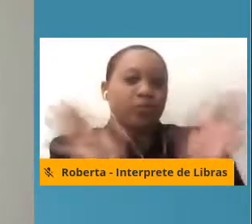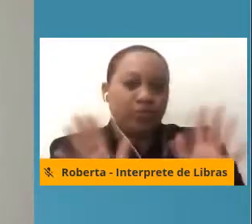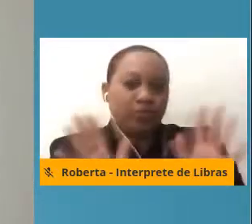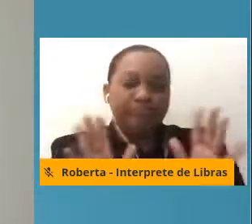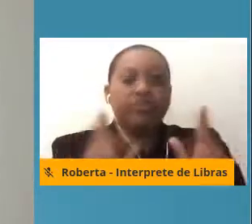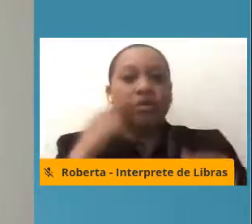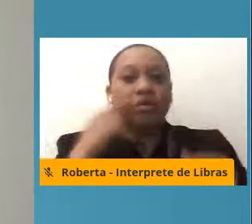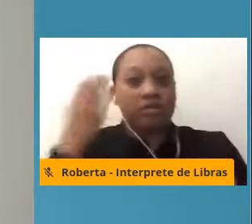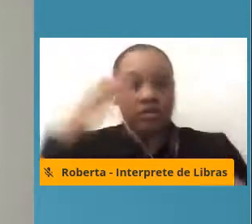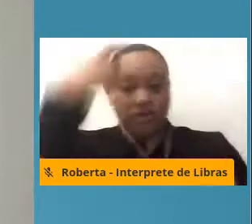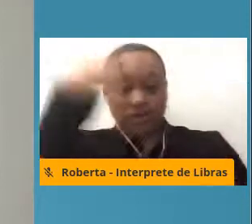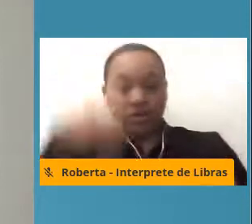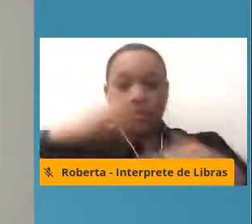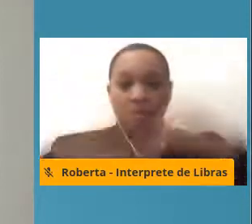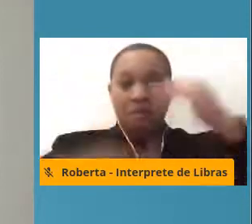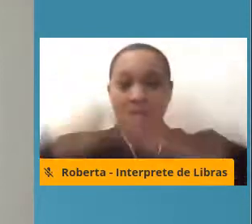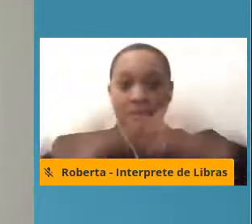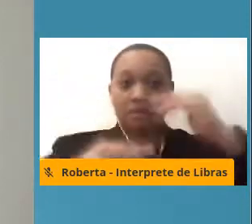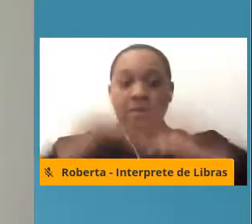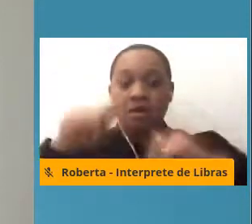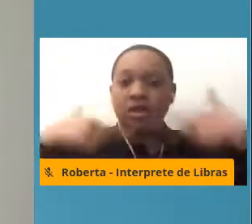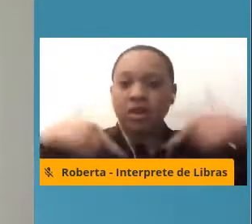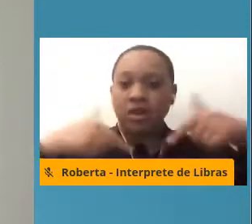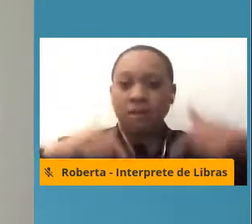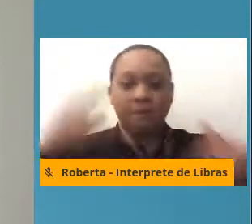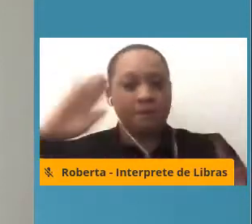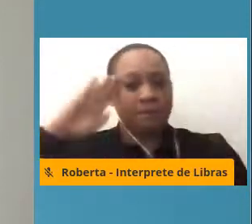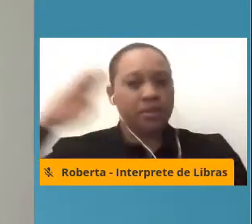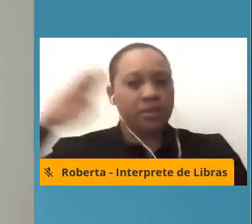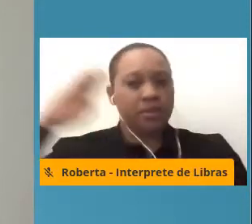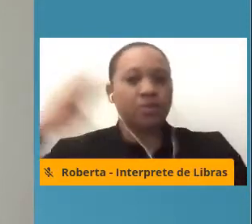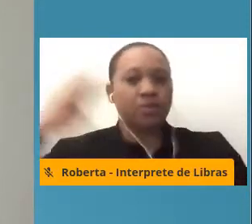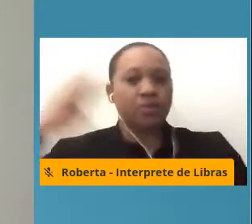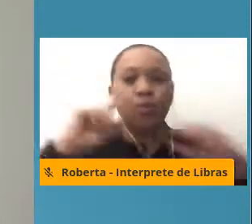cientista, o trabalho principal dele é gerar